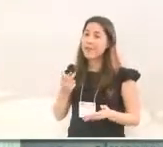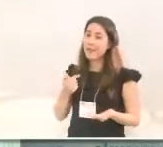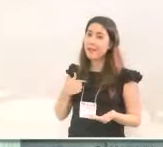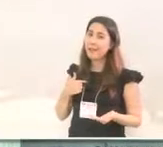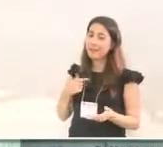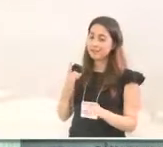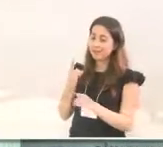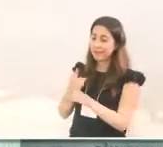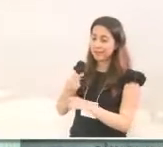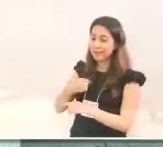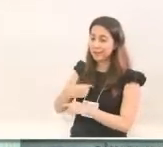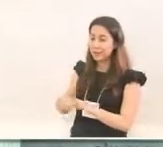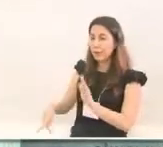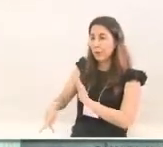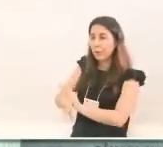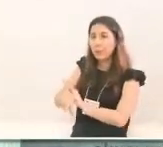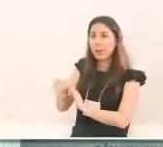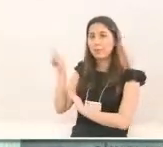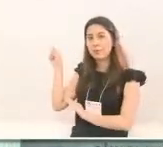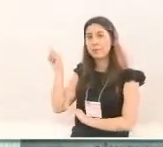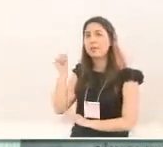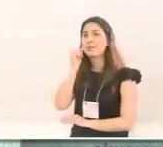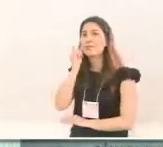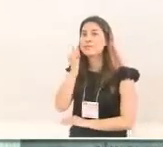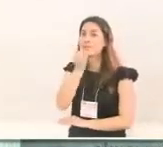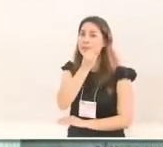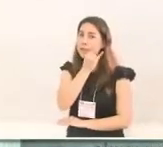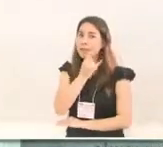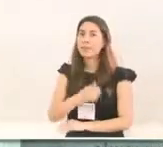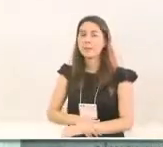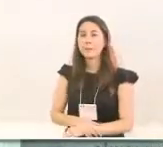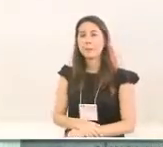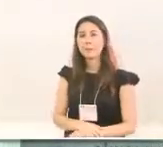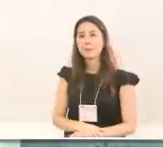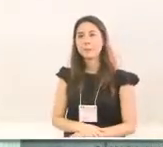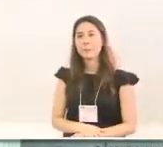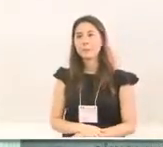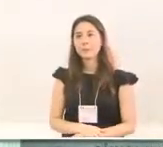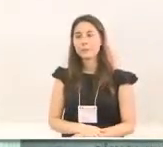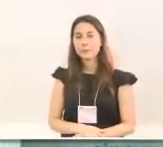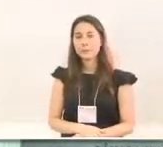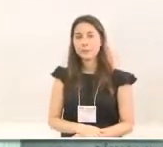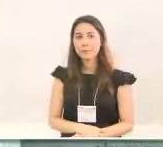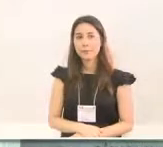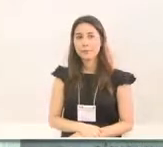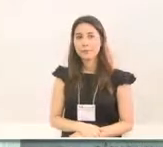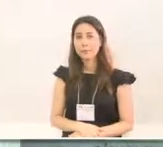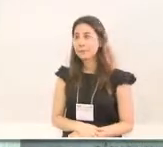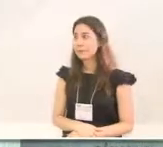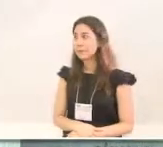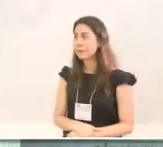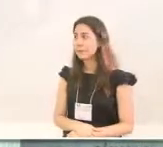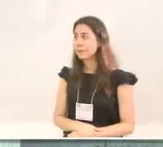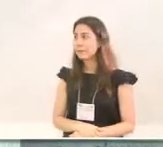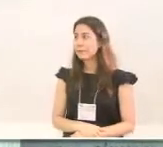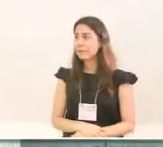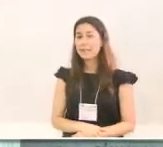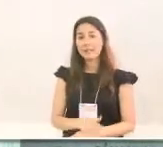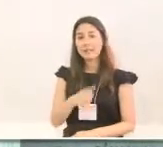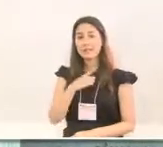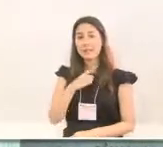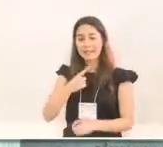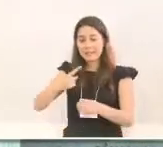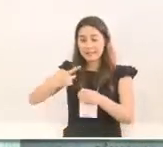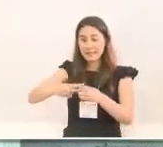áustria cidade que por sinal tem que chamar tem né mas não fui eu que dei na universidade eu acho que a cidade